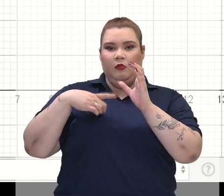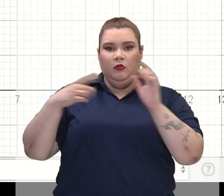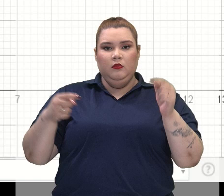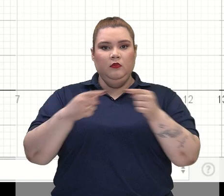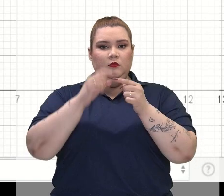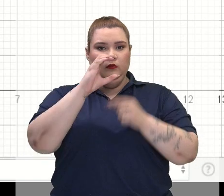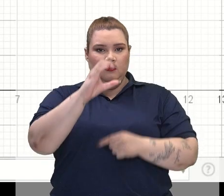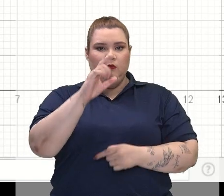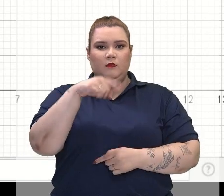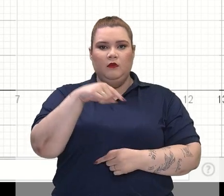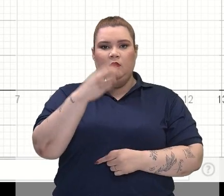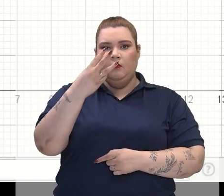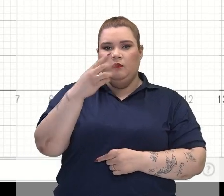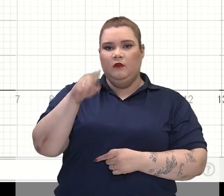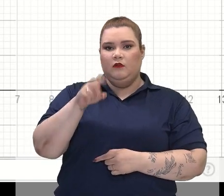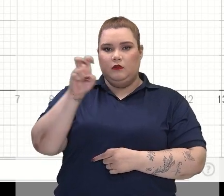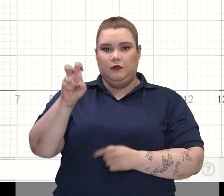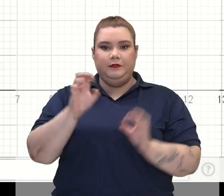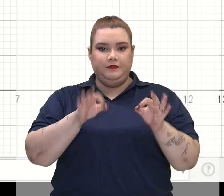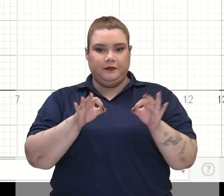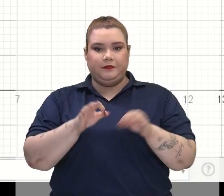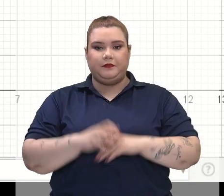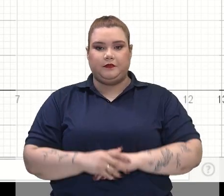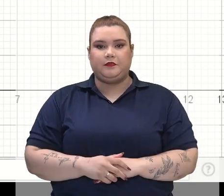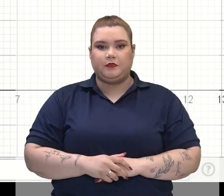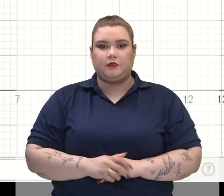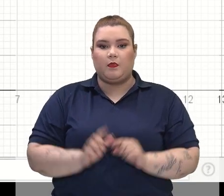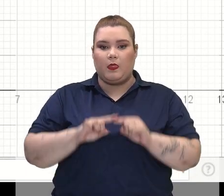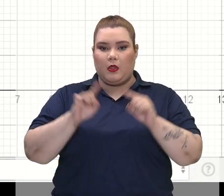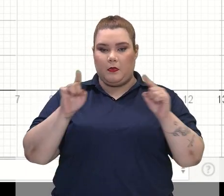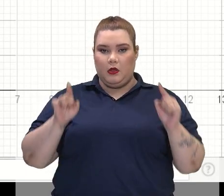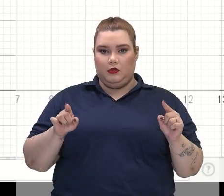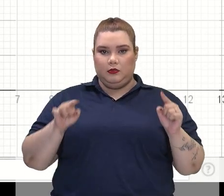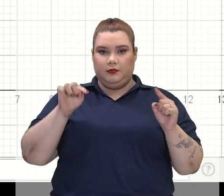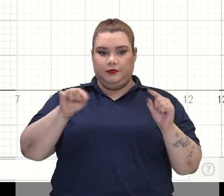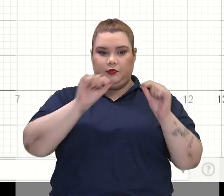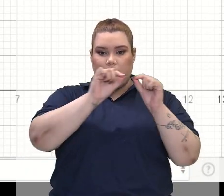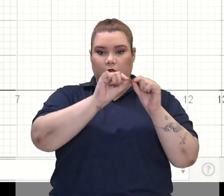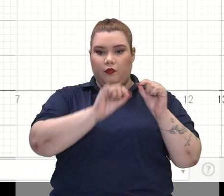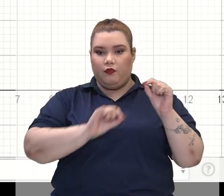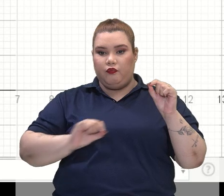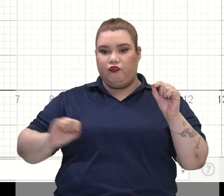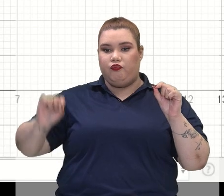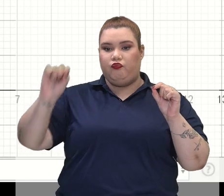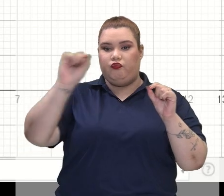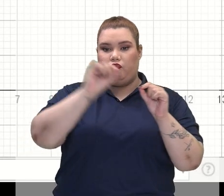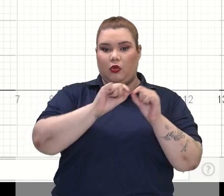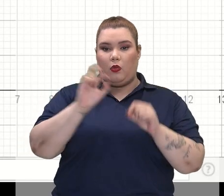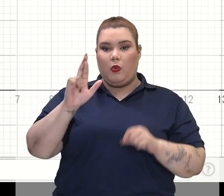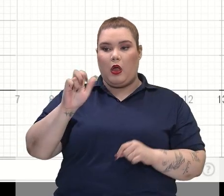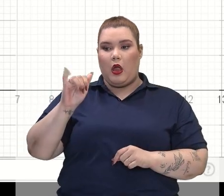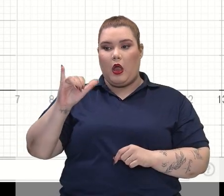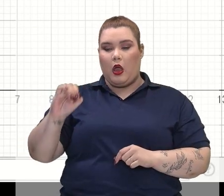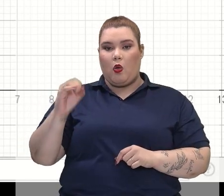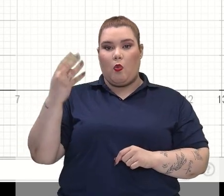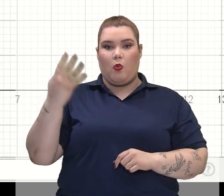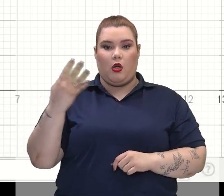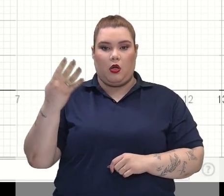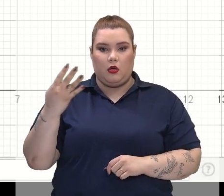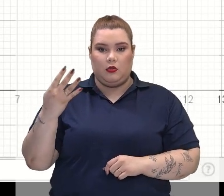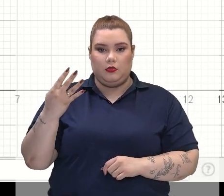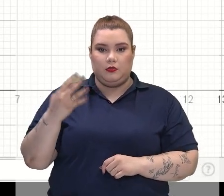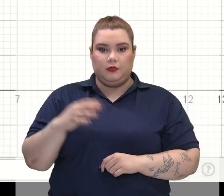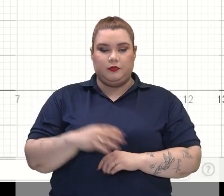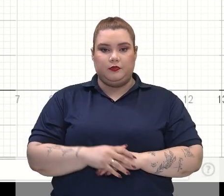centro é 3 e 5. Ok. Mas ela diz que essa circunferência ela tem um raio 4. Então vamos ver